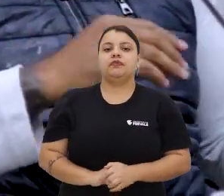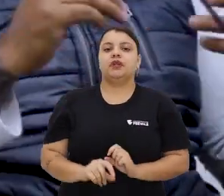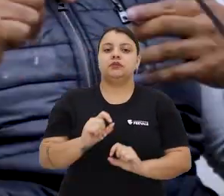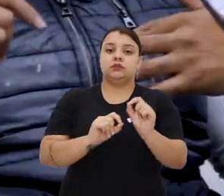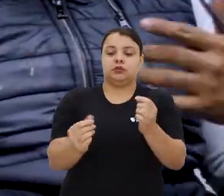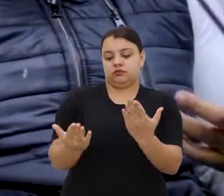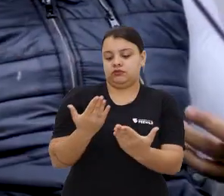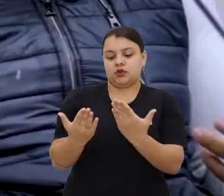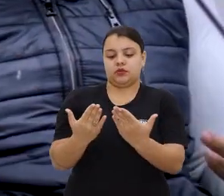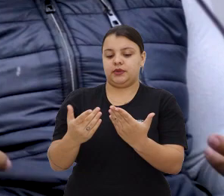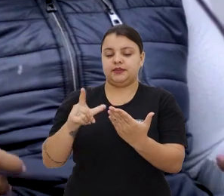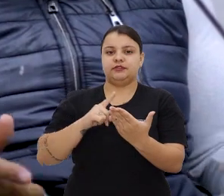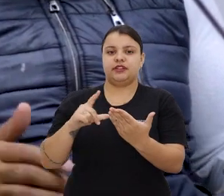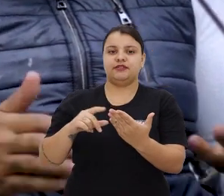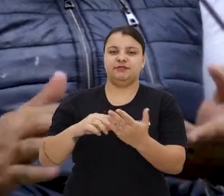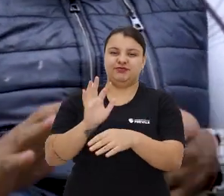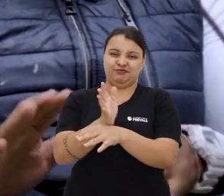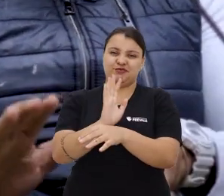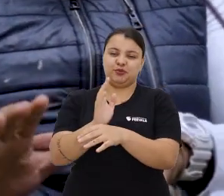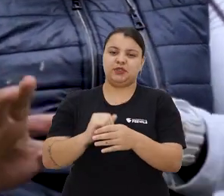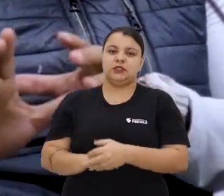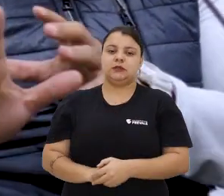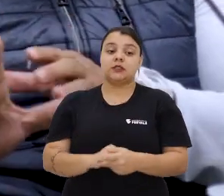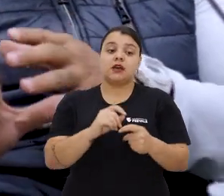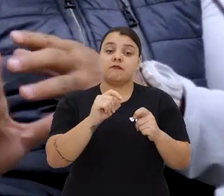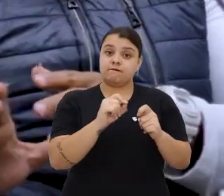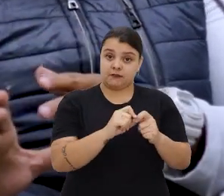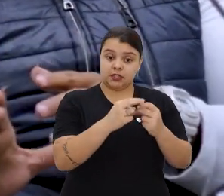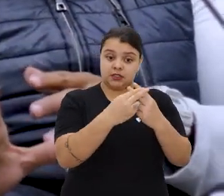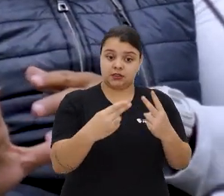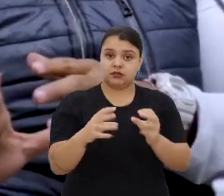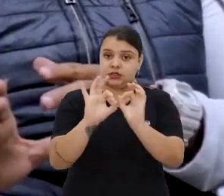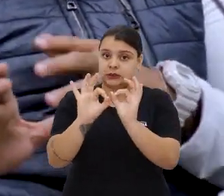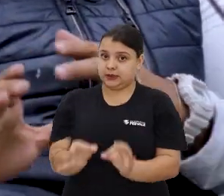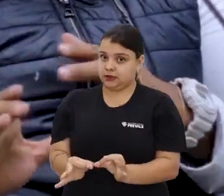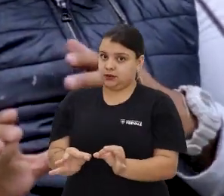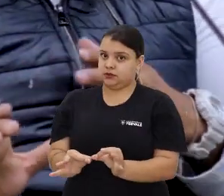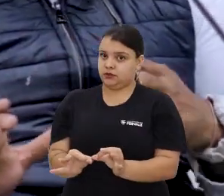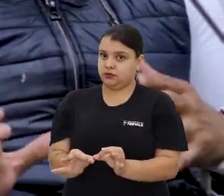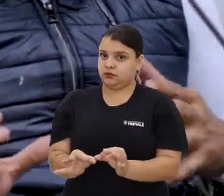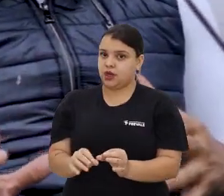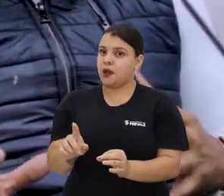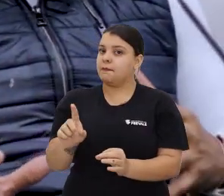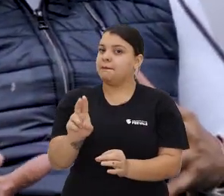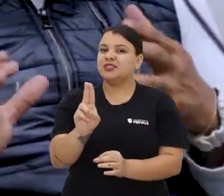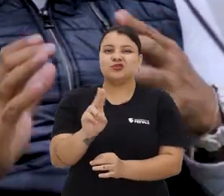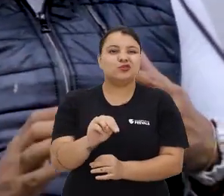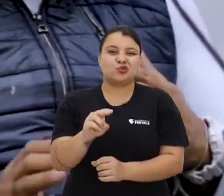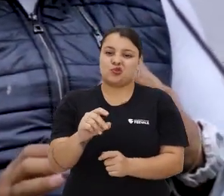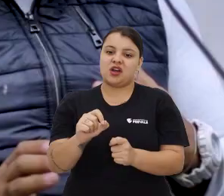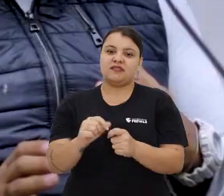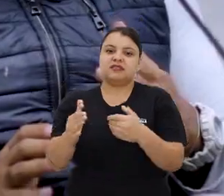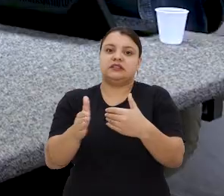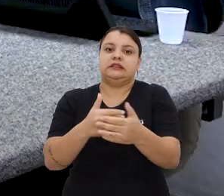analogia, inclusive com um filme do Spike Lee, né? Faça a coisa certa, mas não haja por impulso.